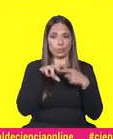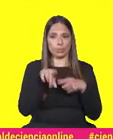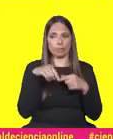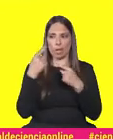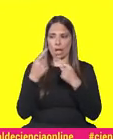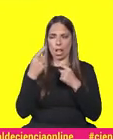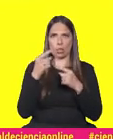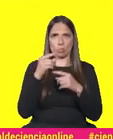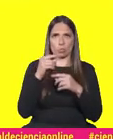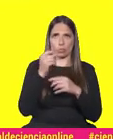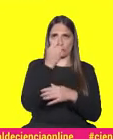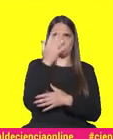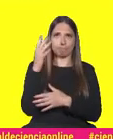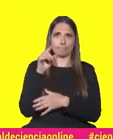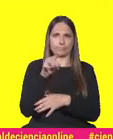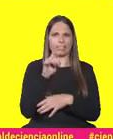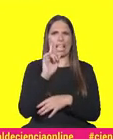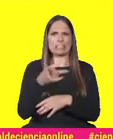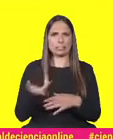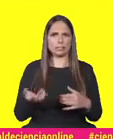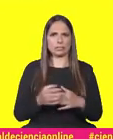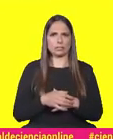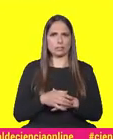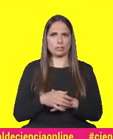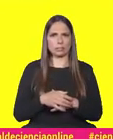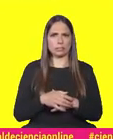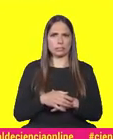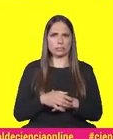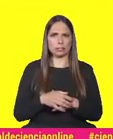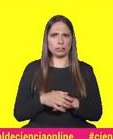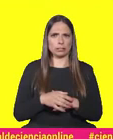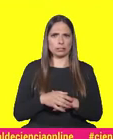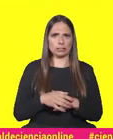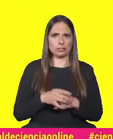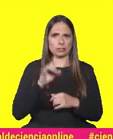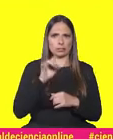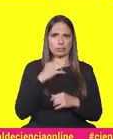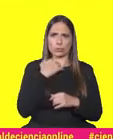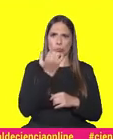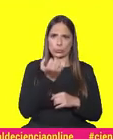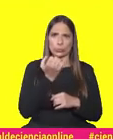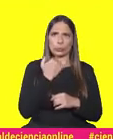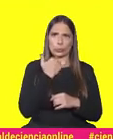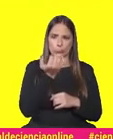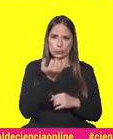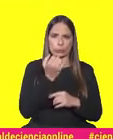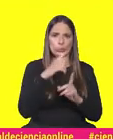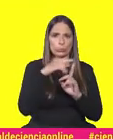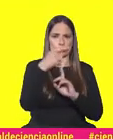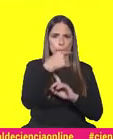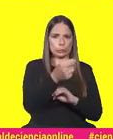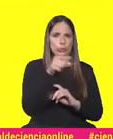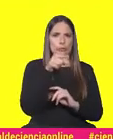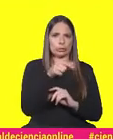algumas árvores. Portanto, isso é o que exatamente, professor? O que é que estamos a ver, professor, neste momento? É um fruto de baobá, de um imbondeiro, portanto, que é